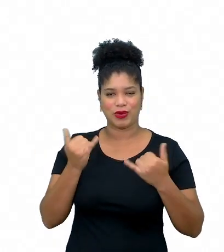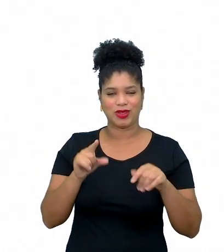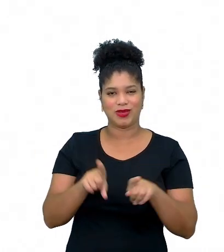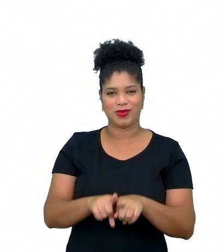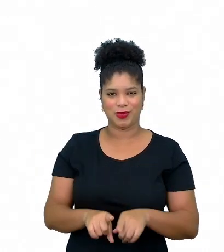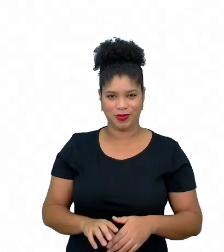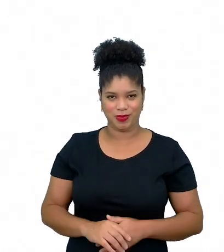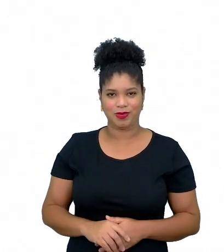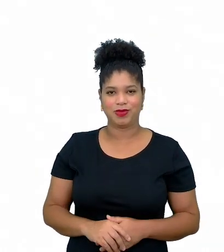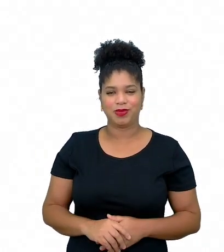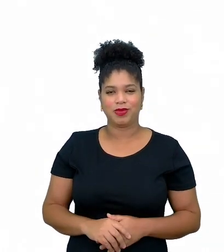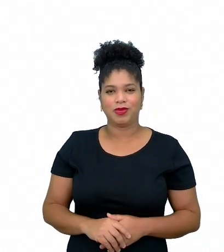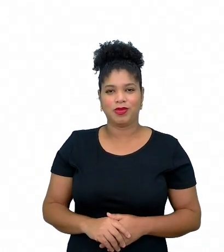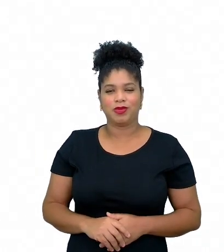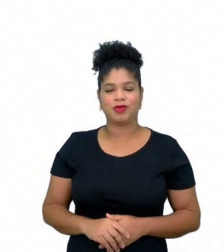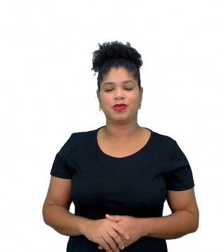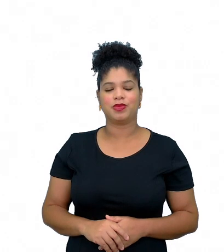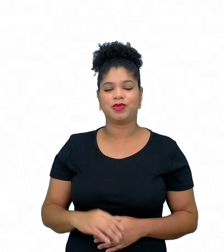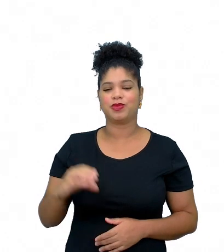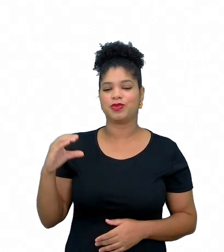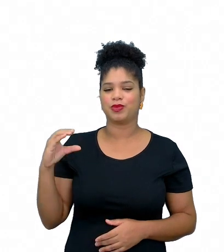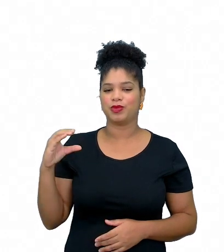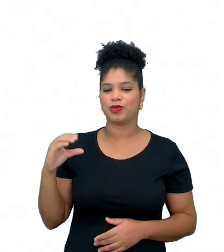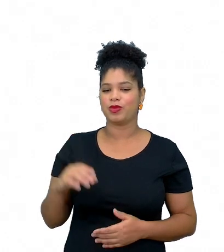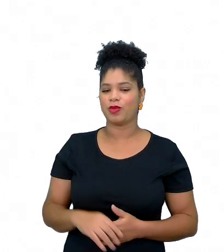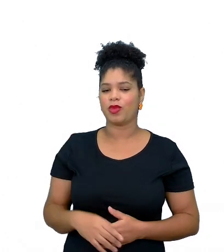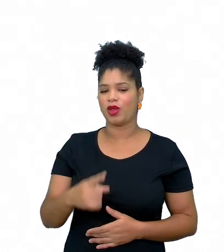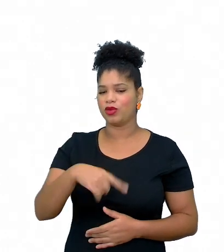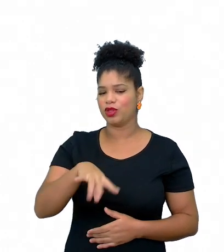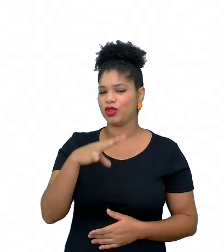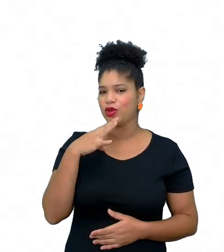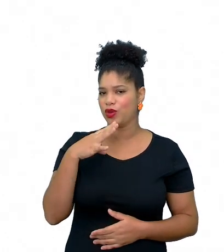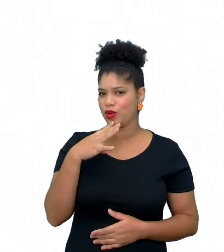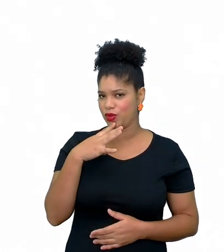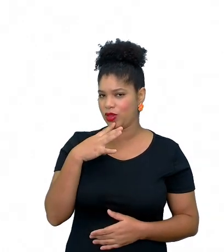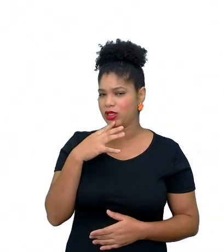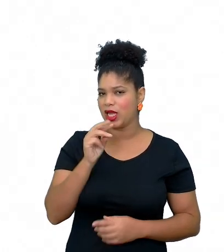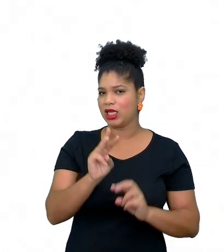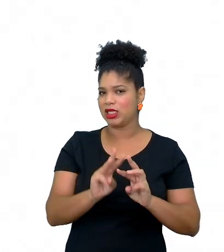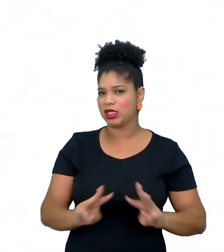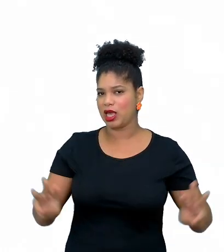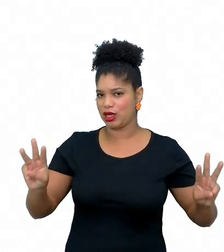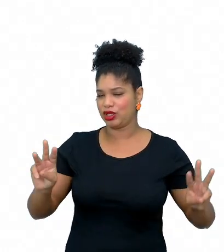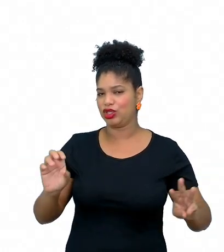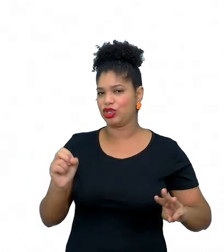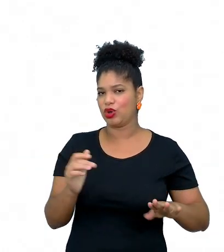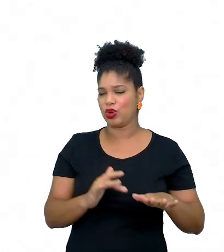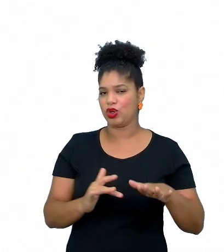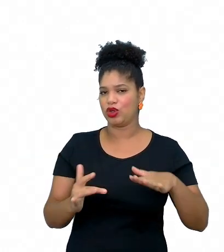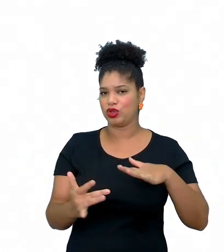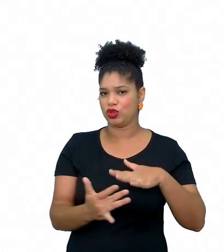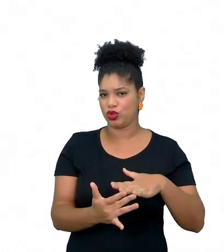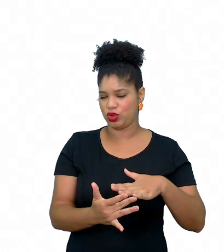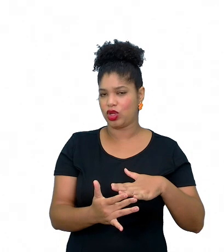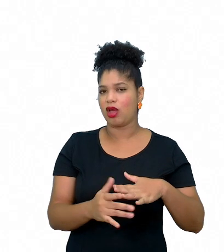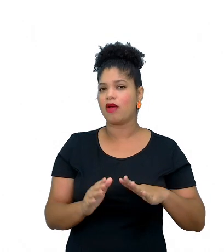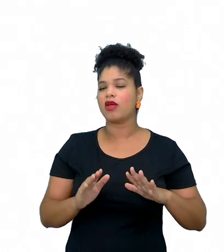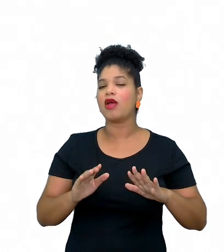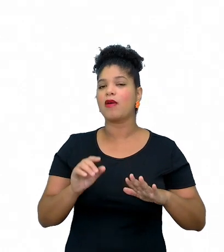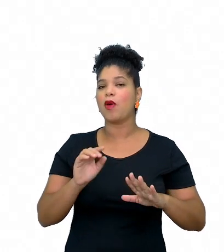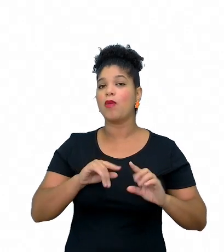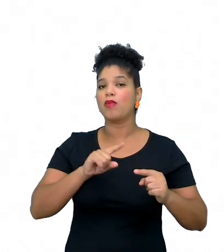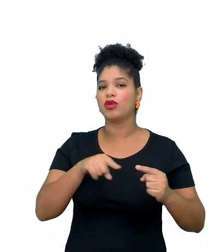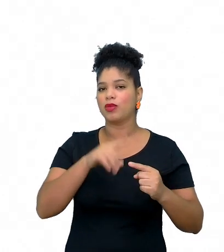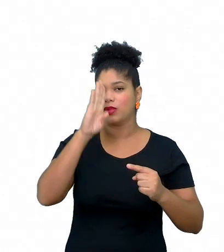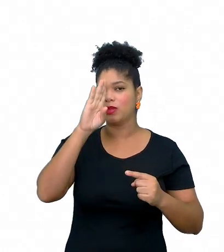também, tá? C, vocês conhecem sites ou páginas de redes sociais especializados em disseminar